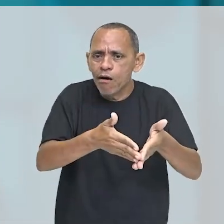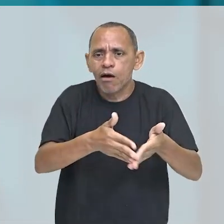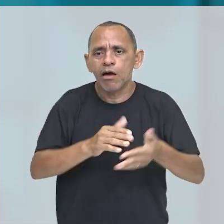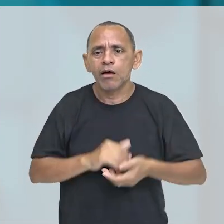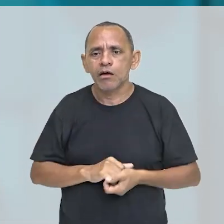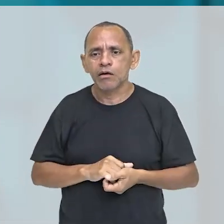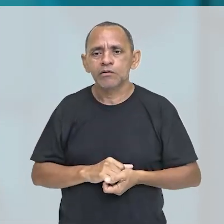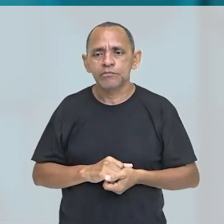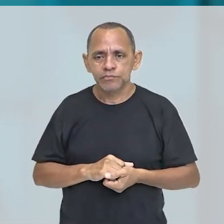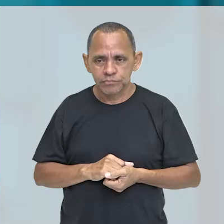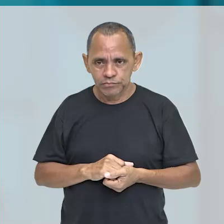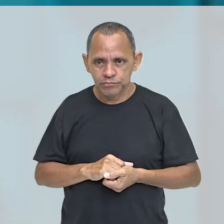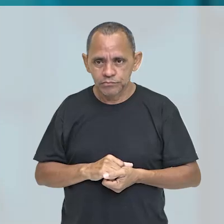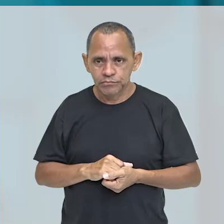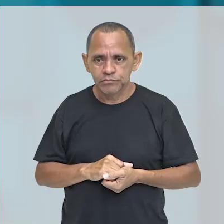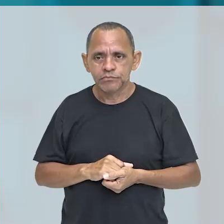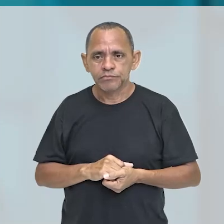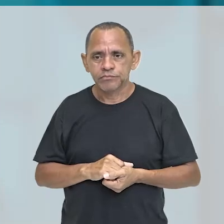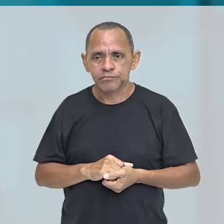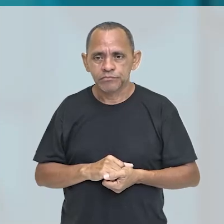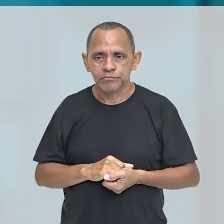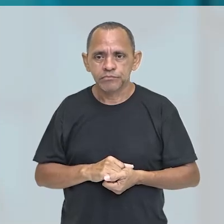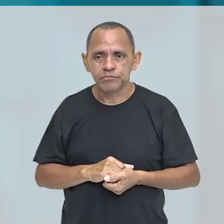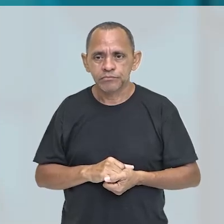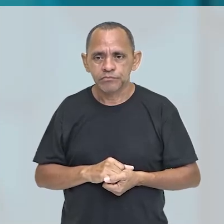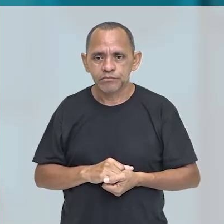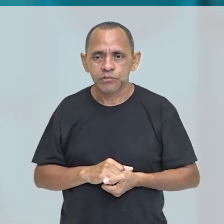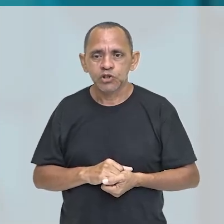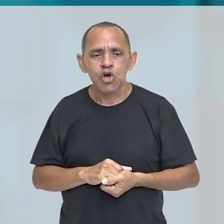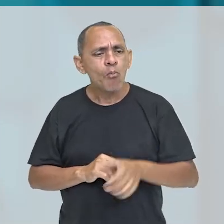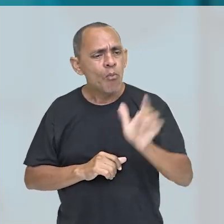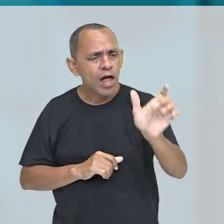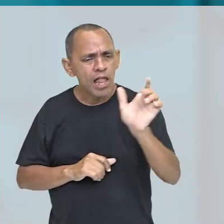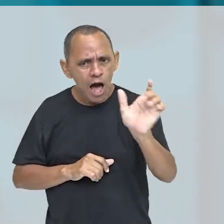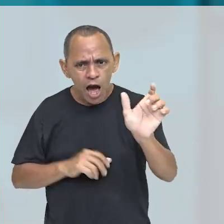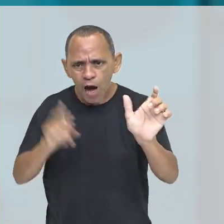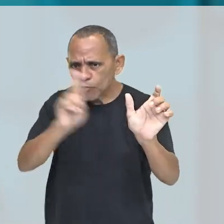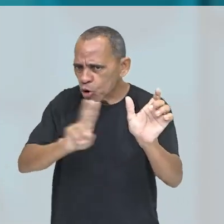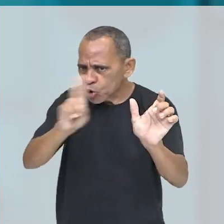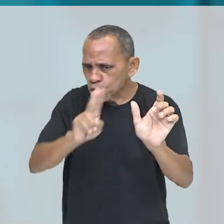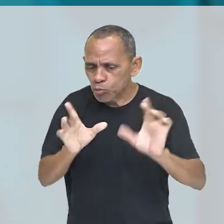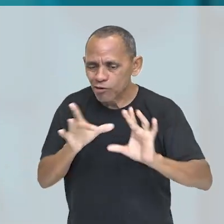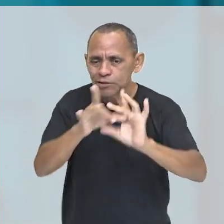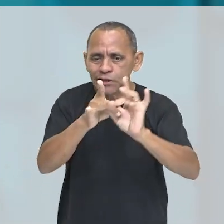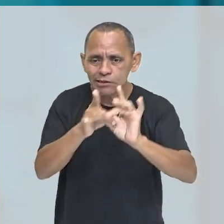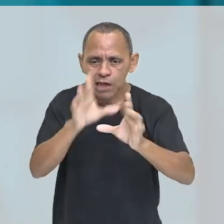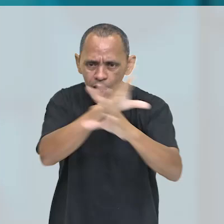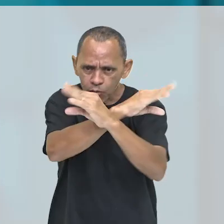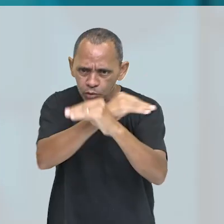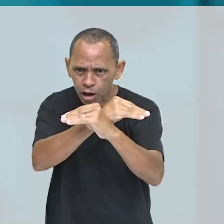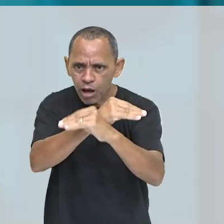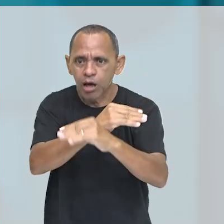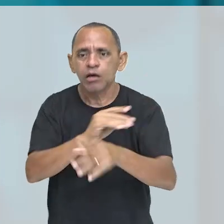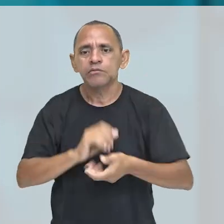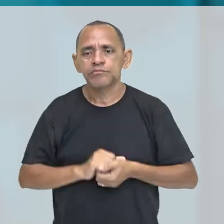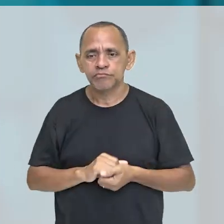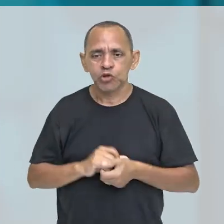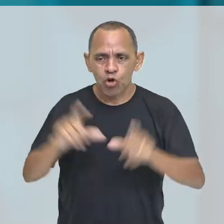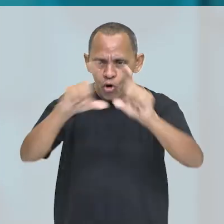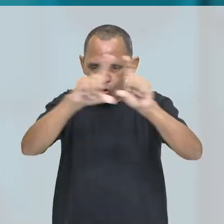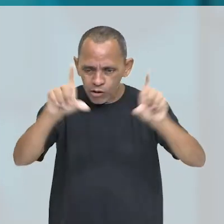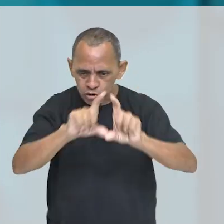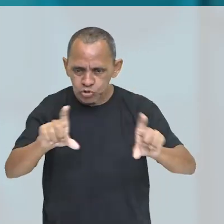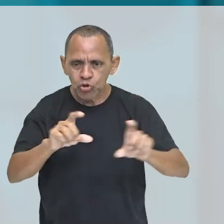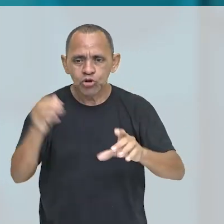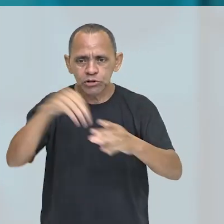por vezes, como linking words. O que são linking words? São aquelas palavras que eu utilizo para conectar orações e frases dentro de um período,